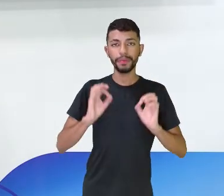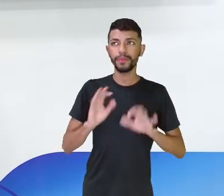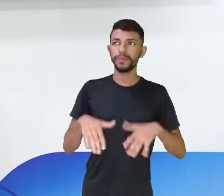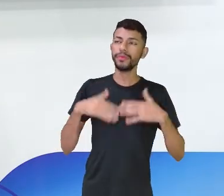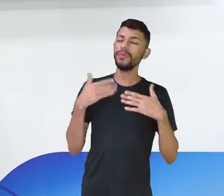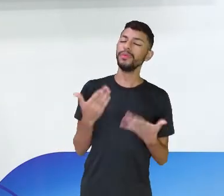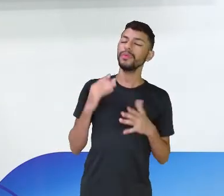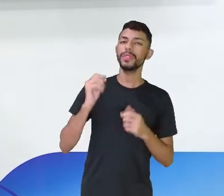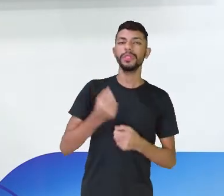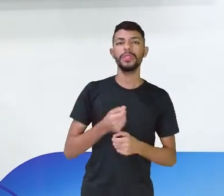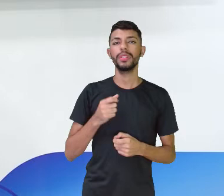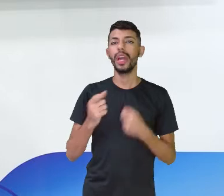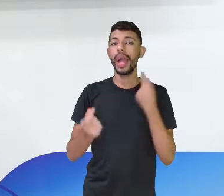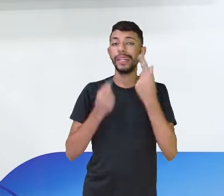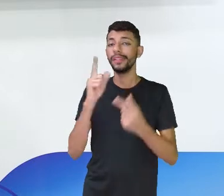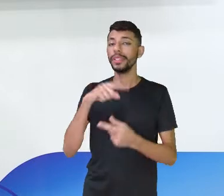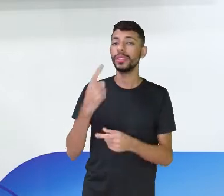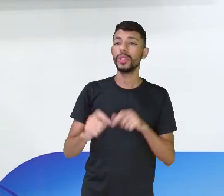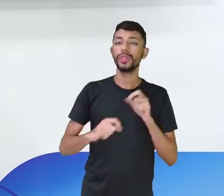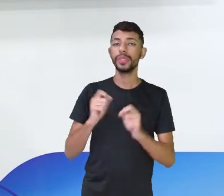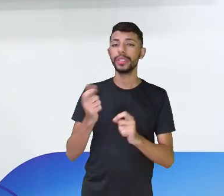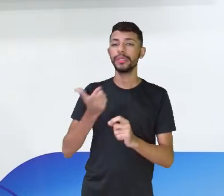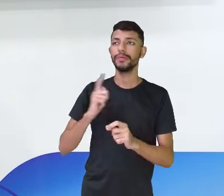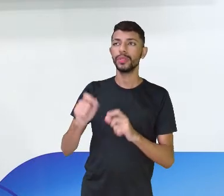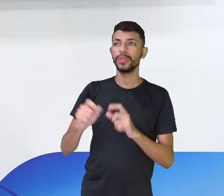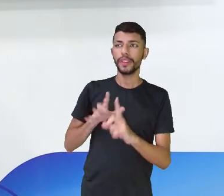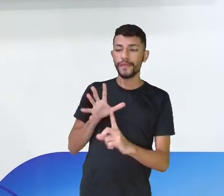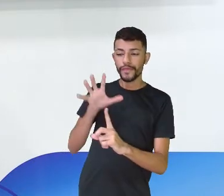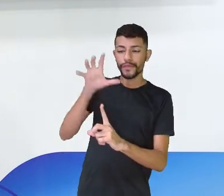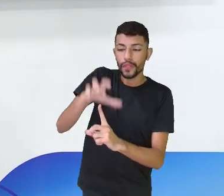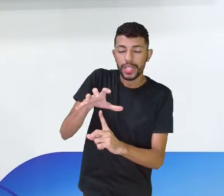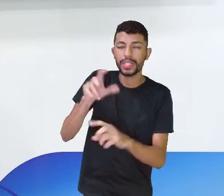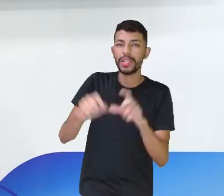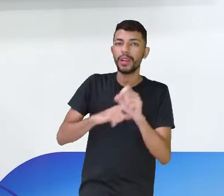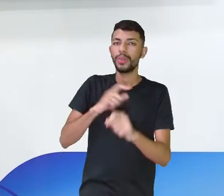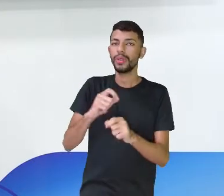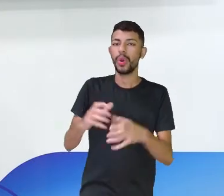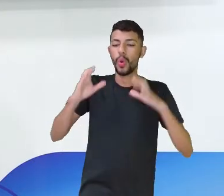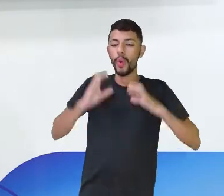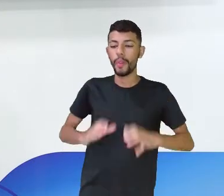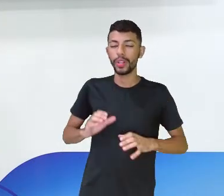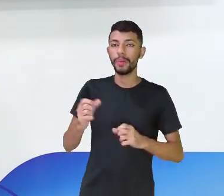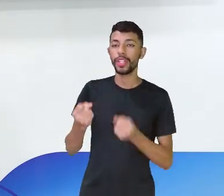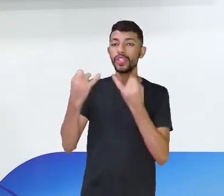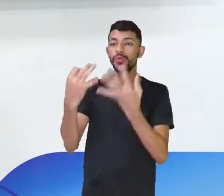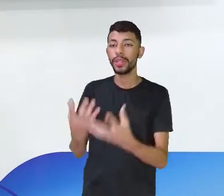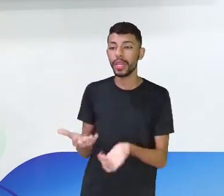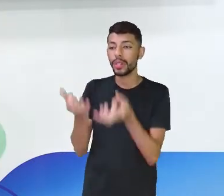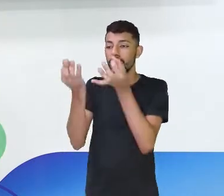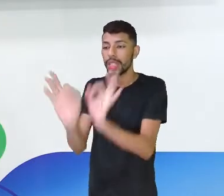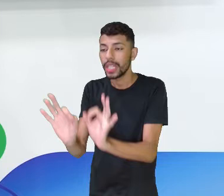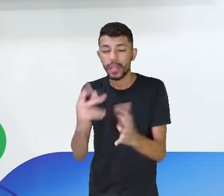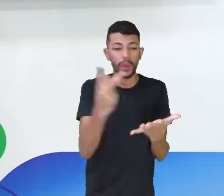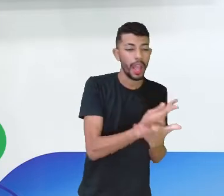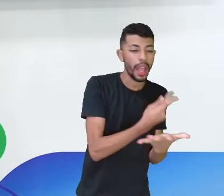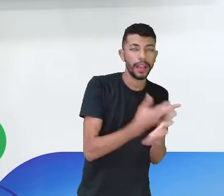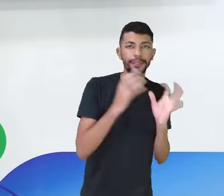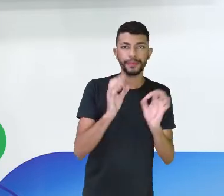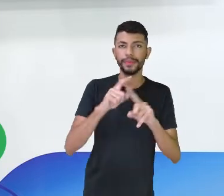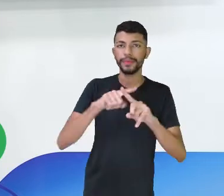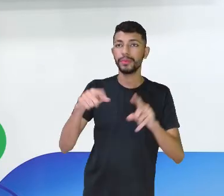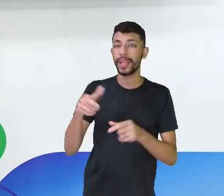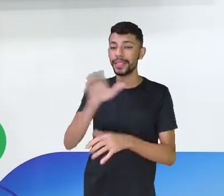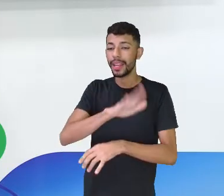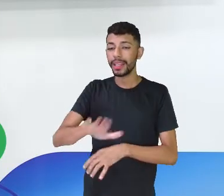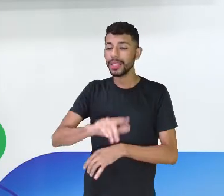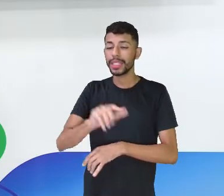das vezes, a gente impõe um determinado comportamento para a criança, dizendo para ela que é certo ou que é errado. Mas ela não tem a